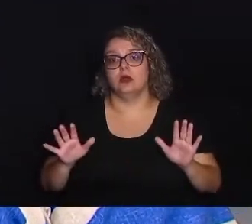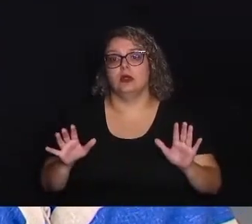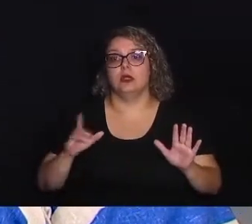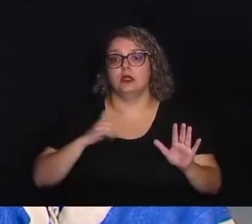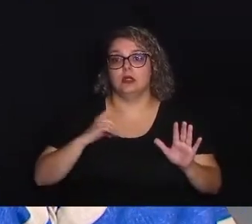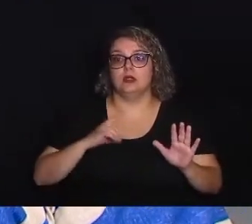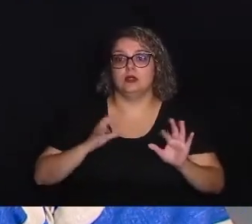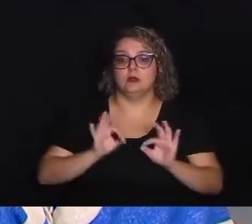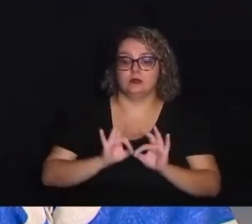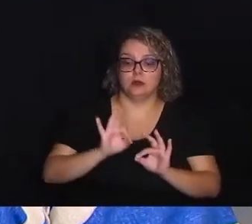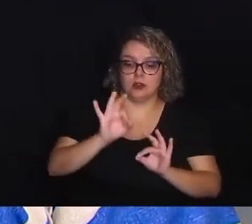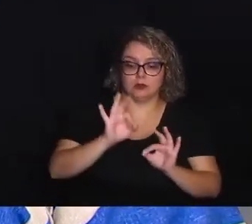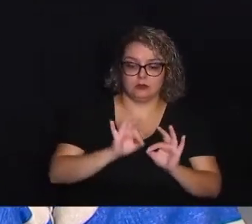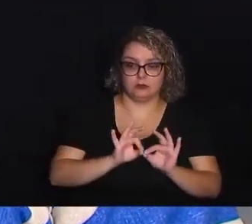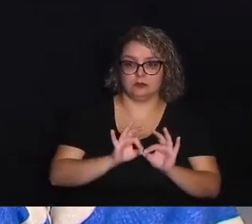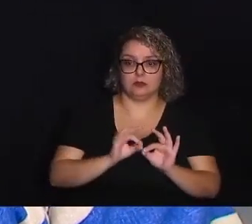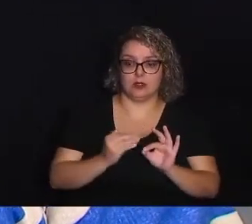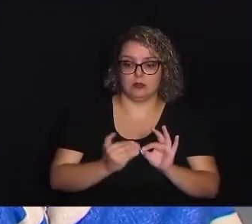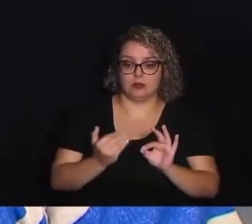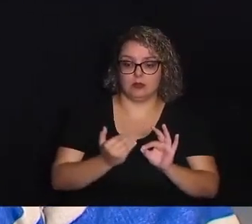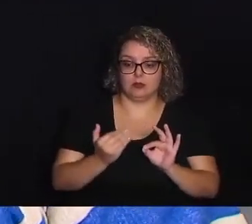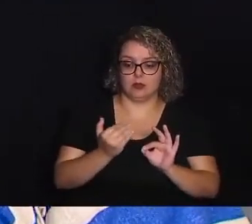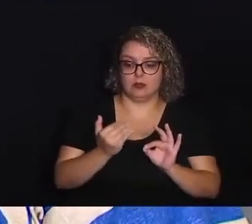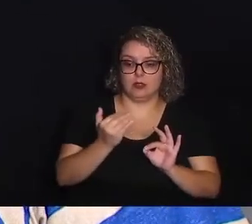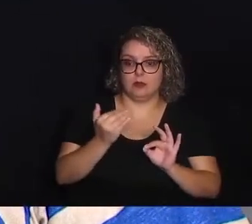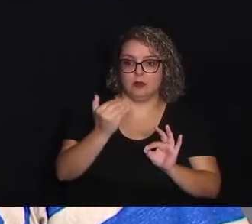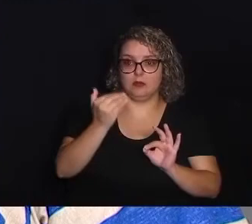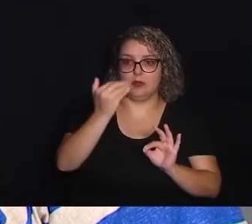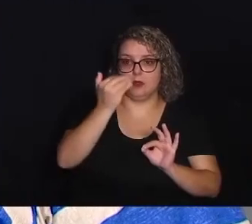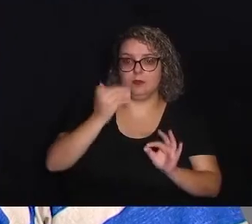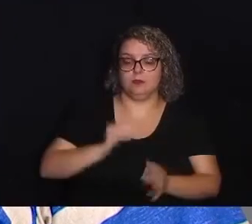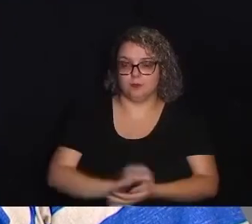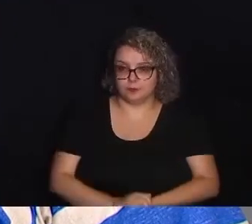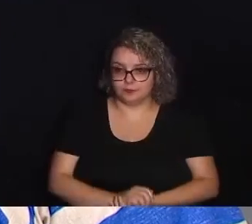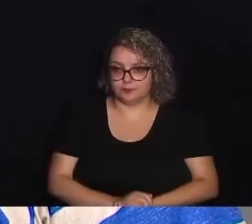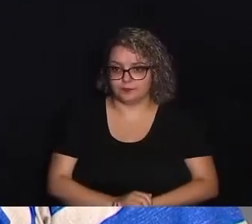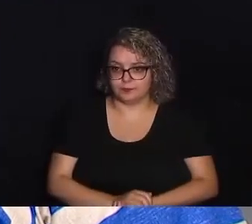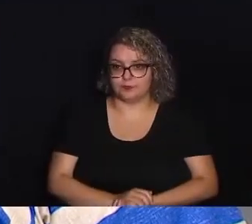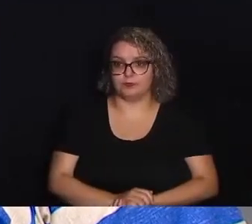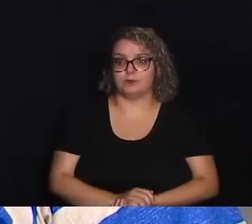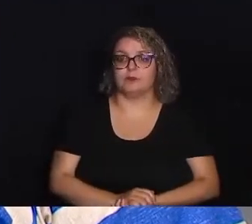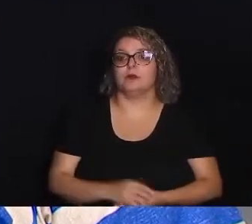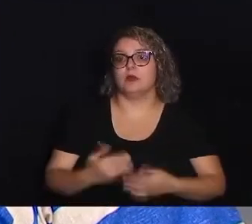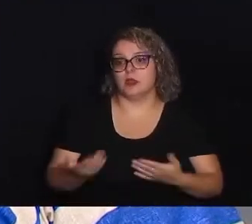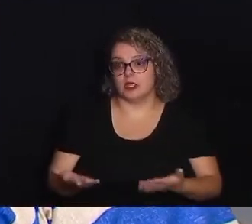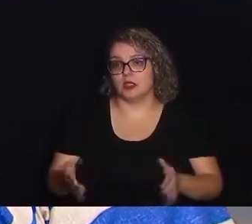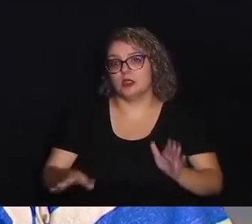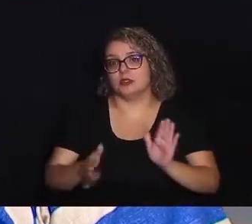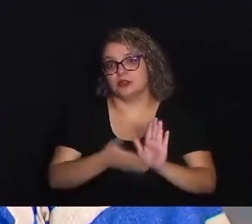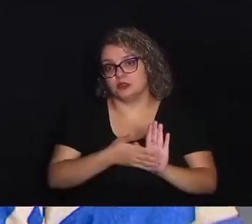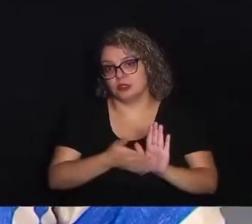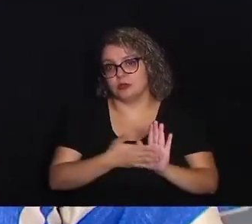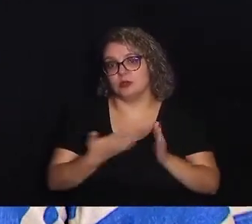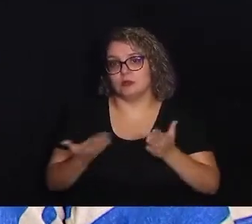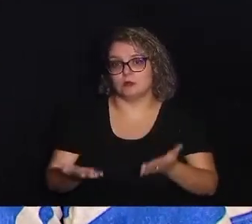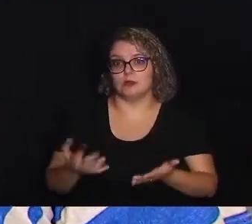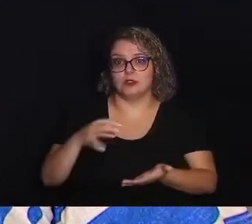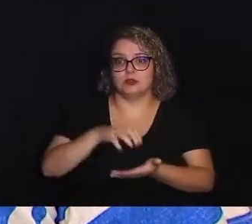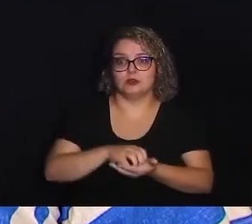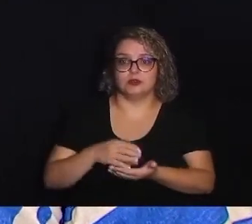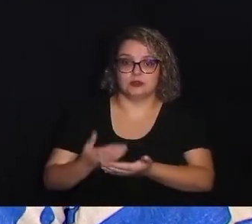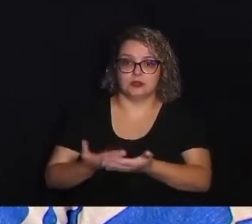fez Opa agora nós temos a régua tem que subir tem que subir a régua e aí que veio a